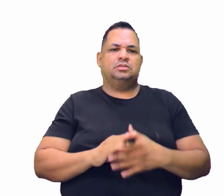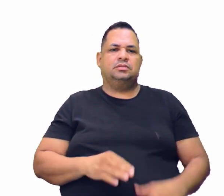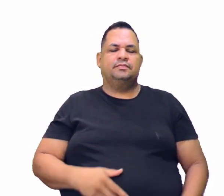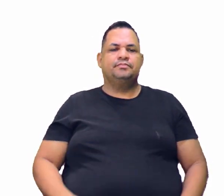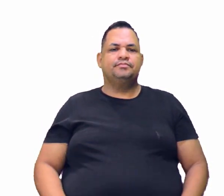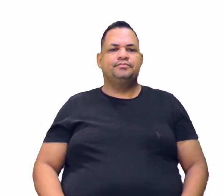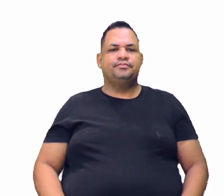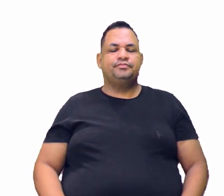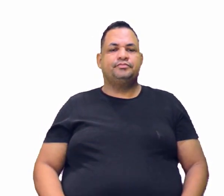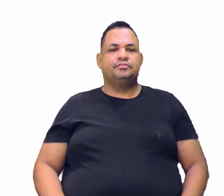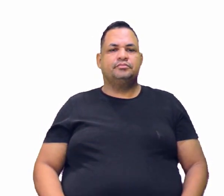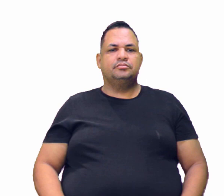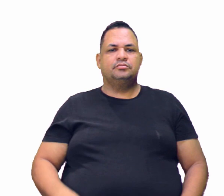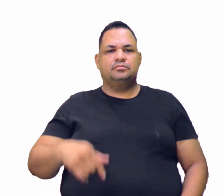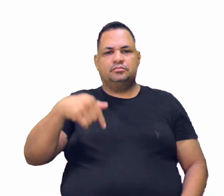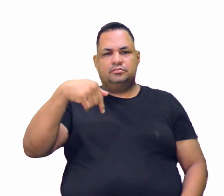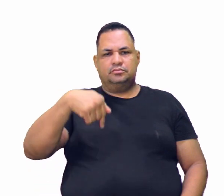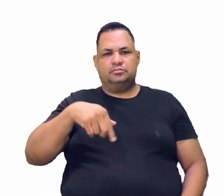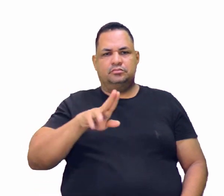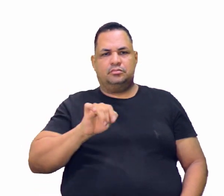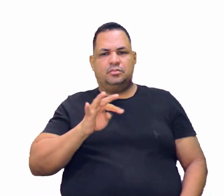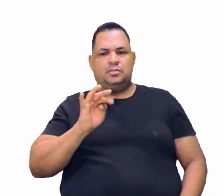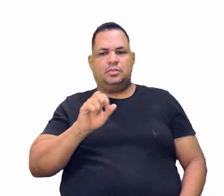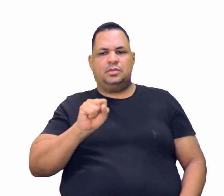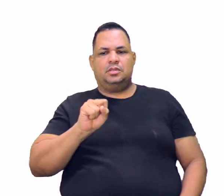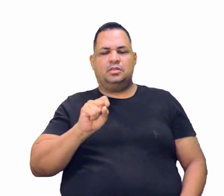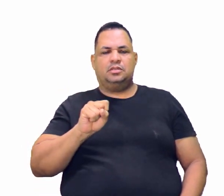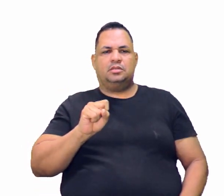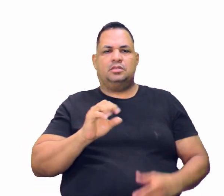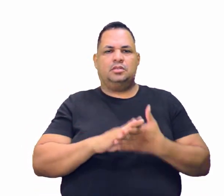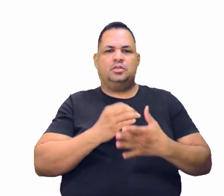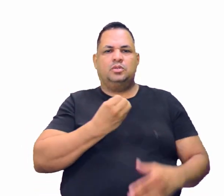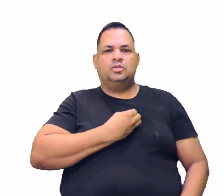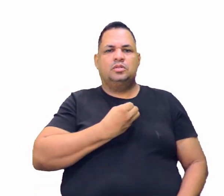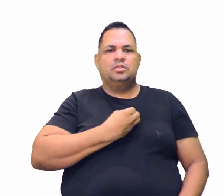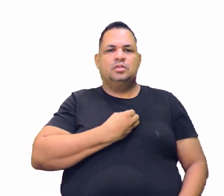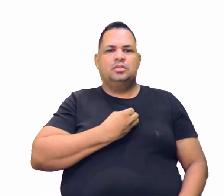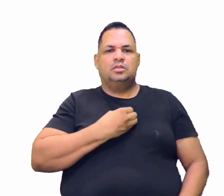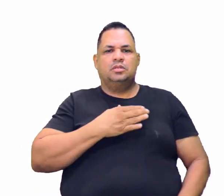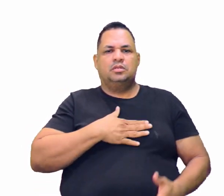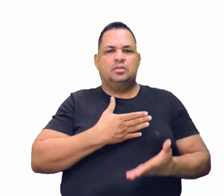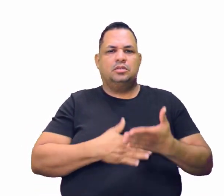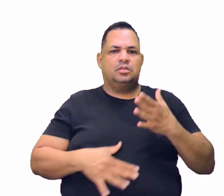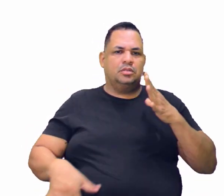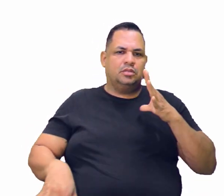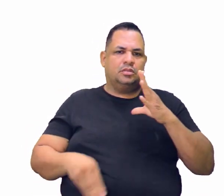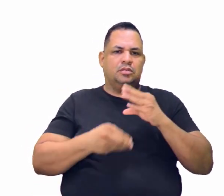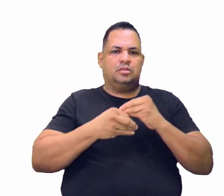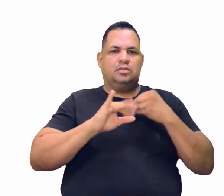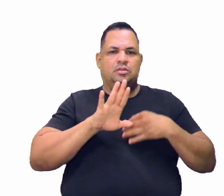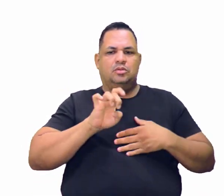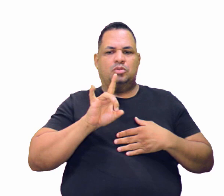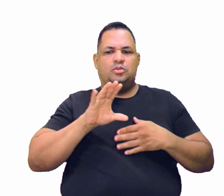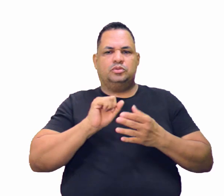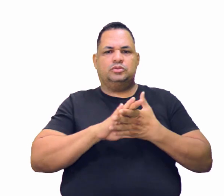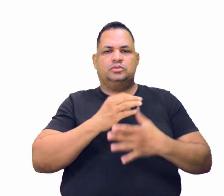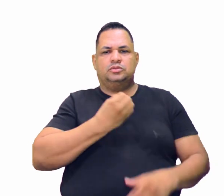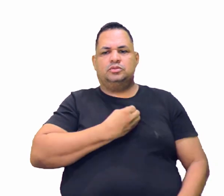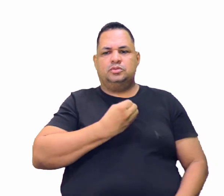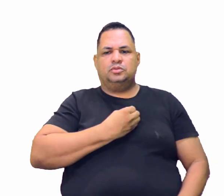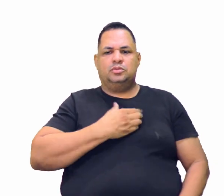kits. Presta atenção, mas o kit, a flexão vai ser só em número. Incluso vai ser flexão em gênero e